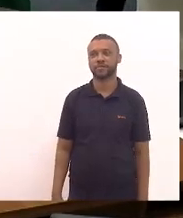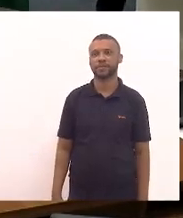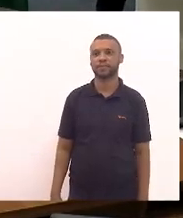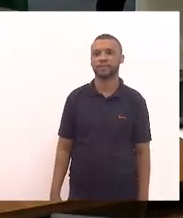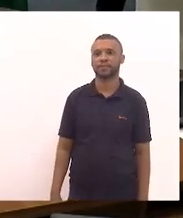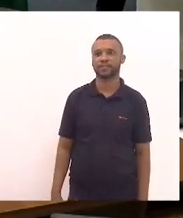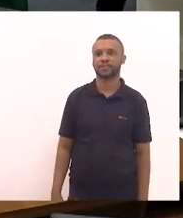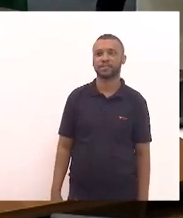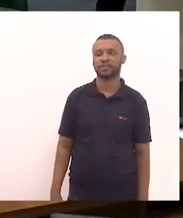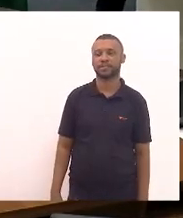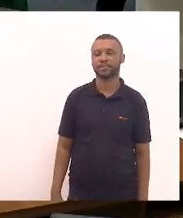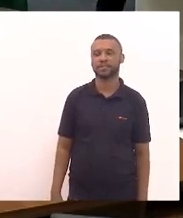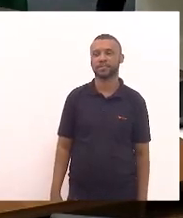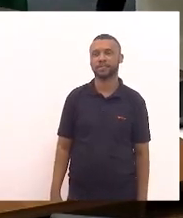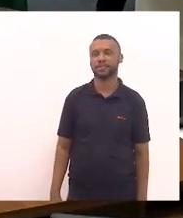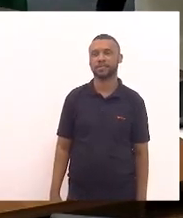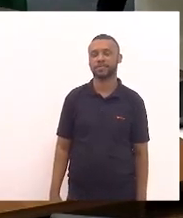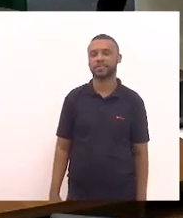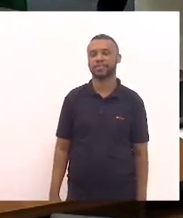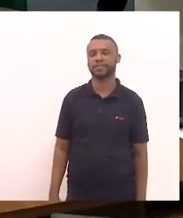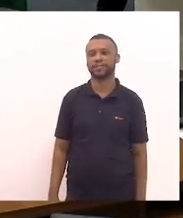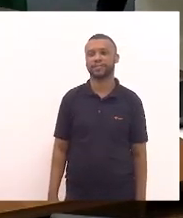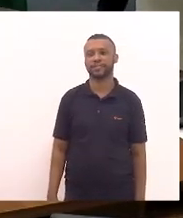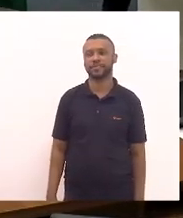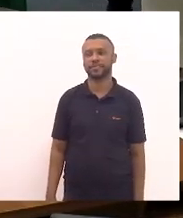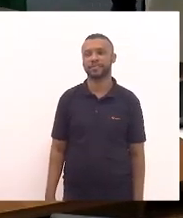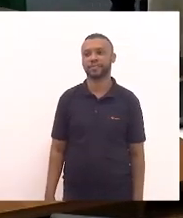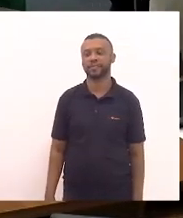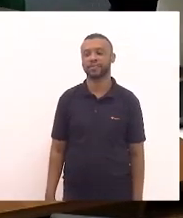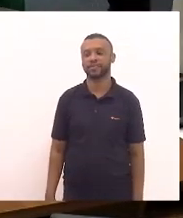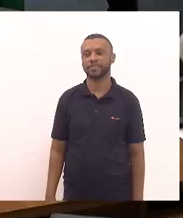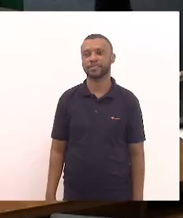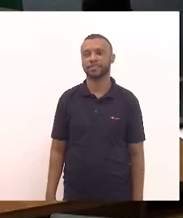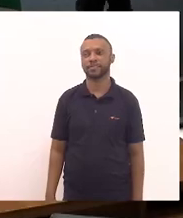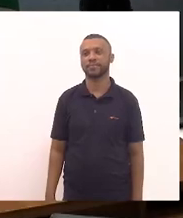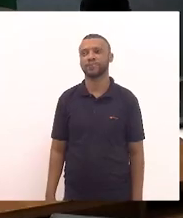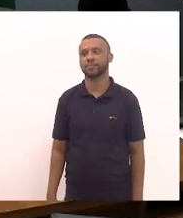grana boa, que bom. Eu vou falar de todo mundo. A gente vai pegar os